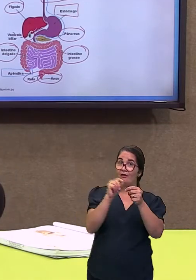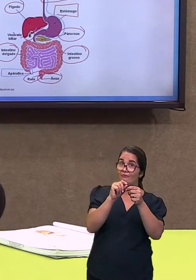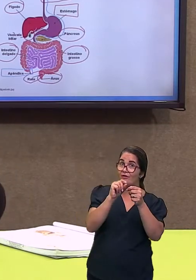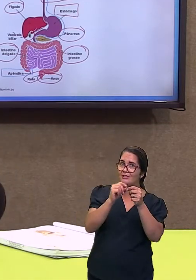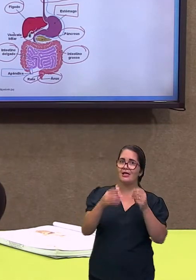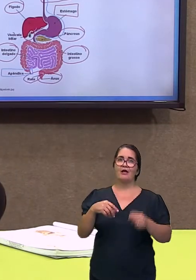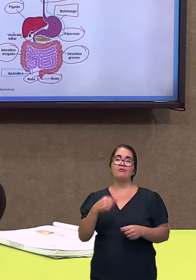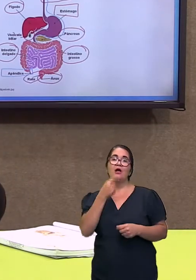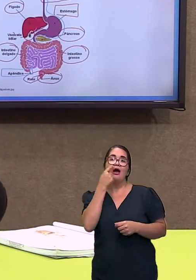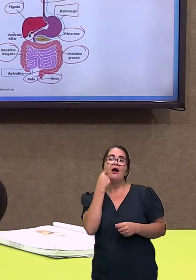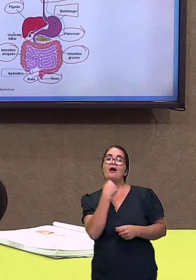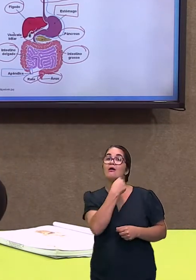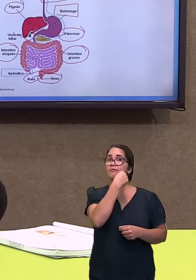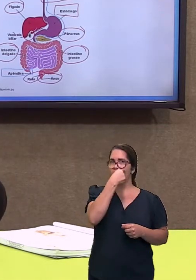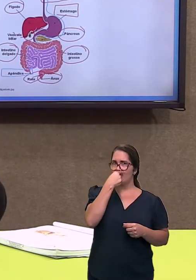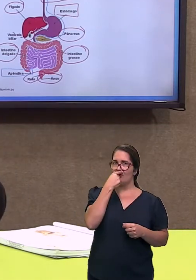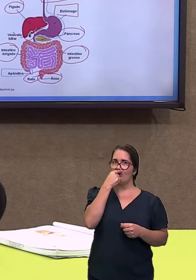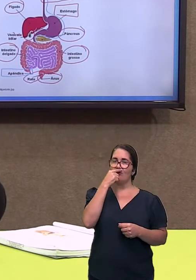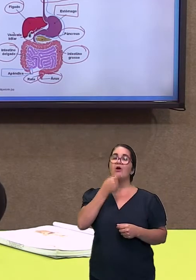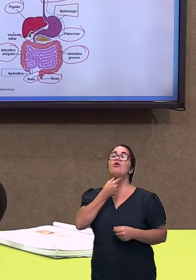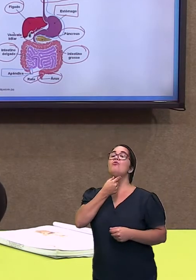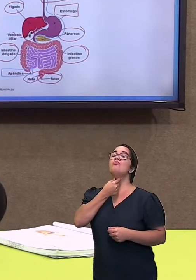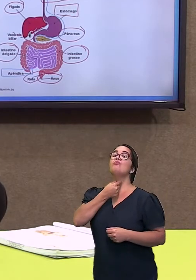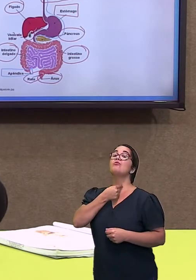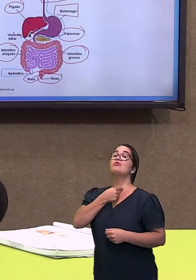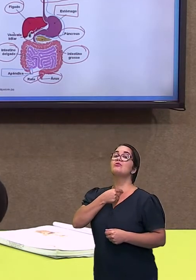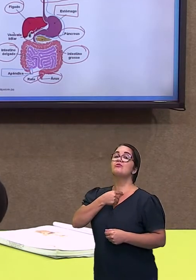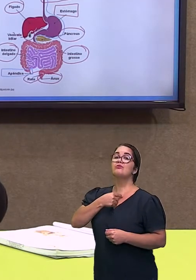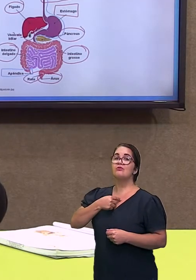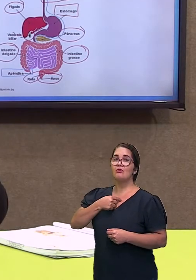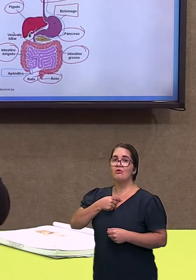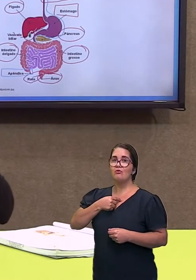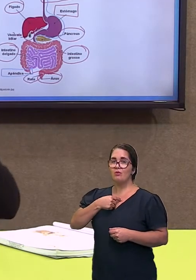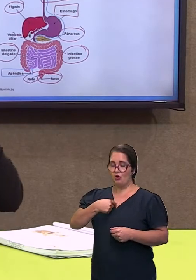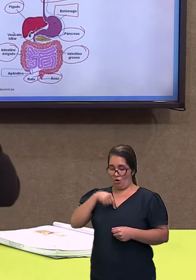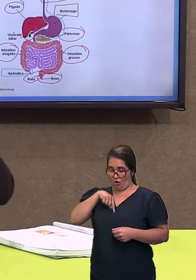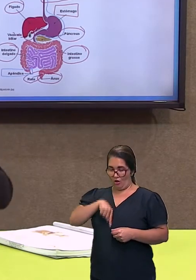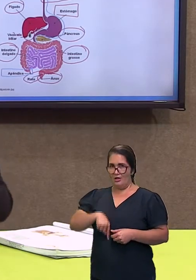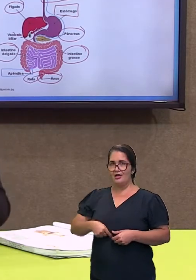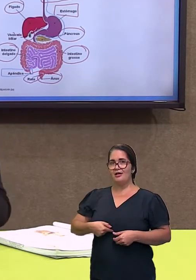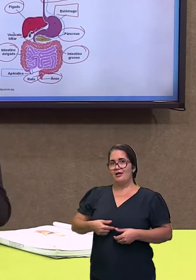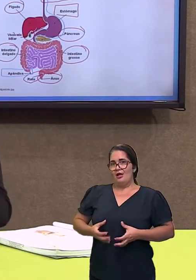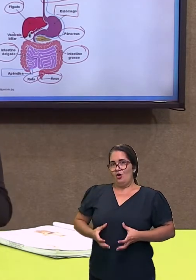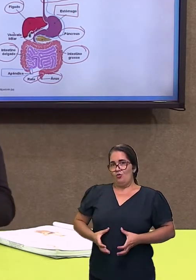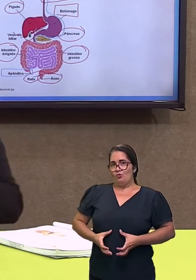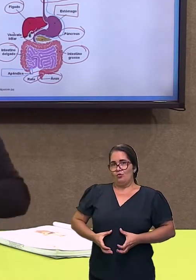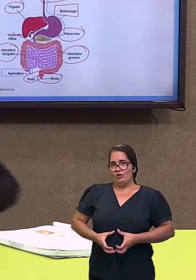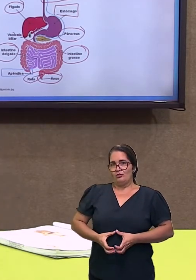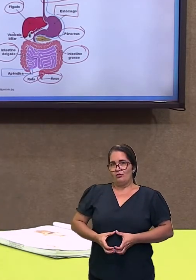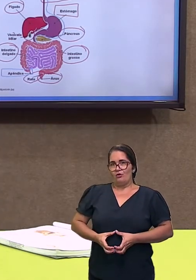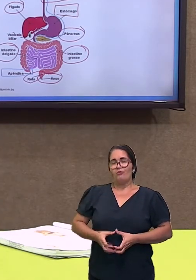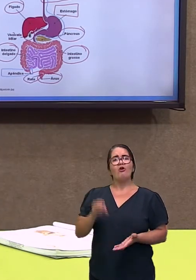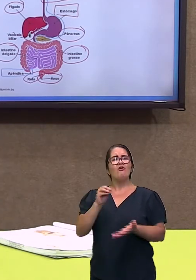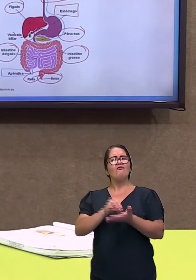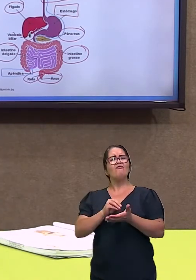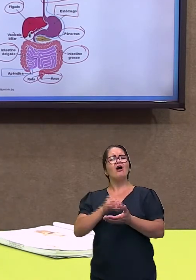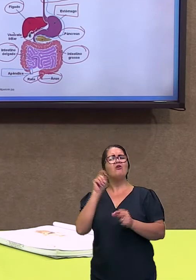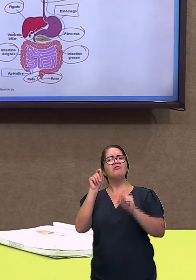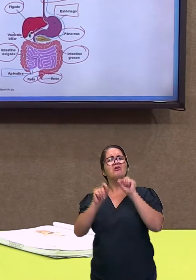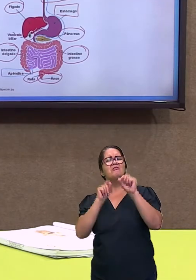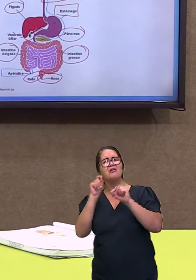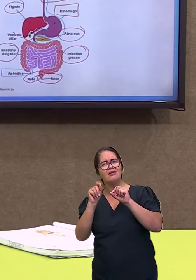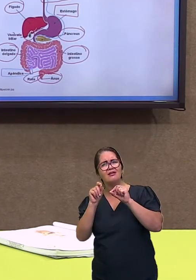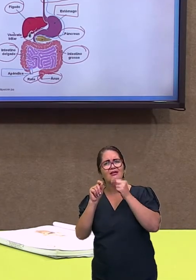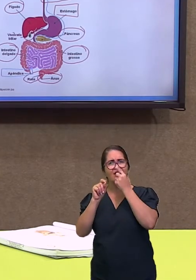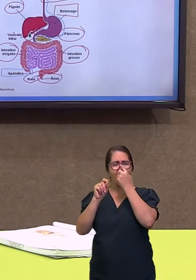a boca, o esôfago e o estômago. O que falta aqui para a gente fazer? Qual que a gente